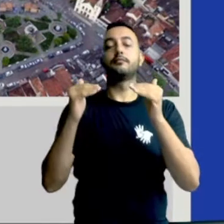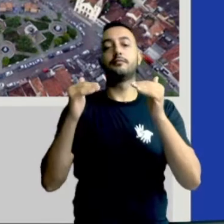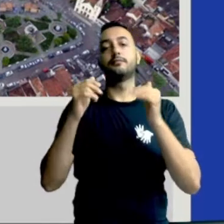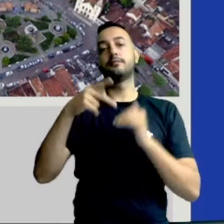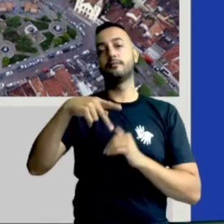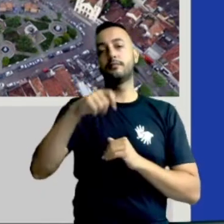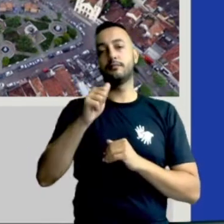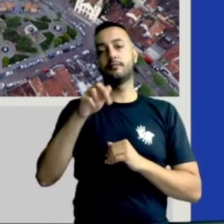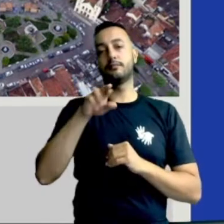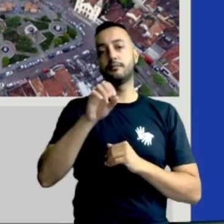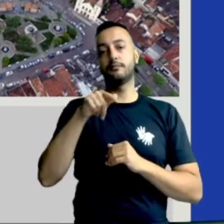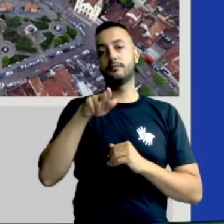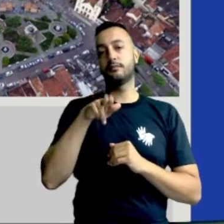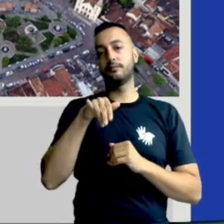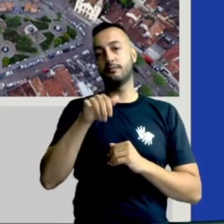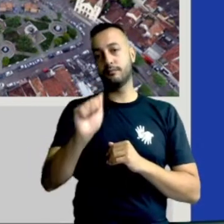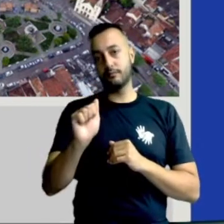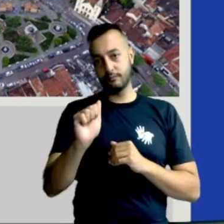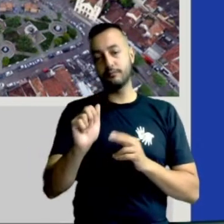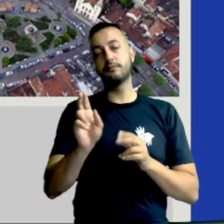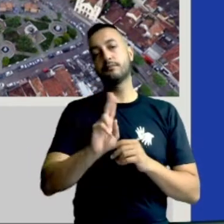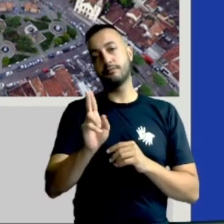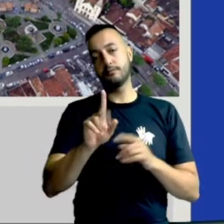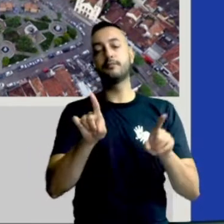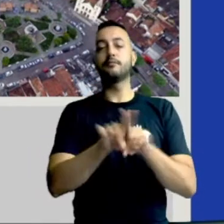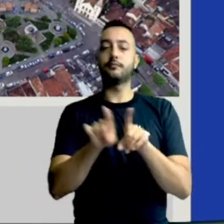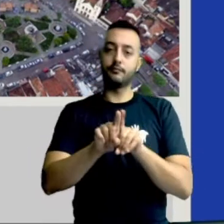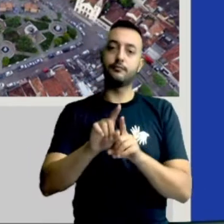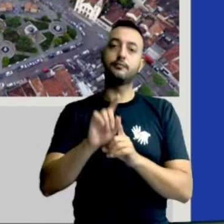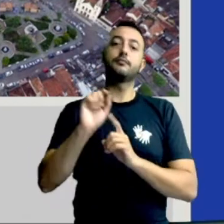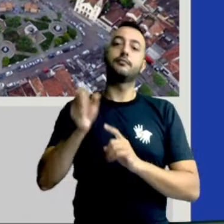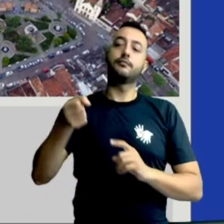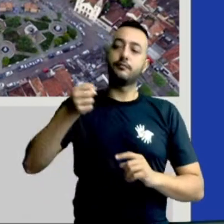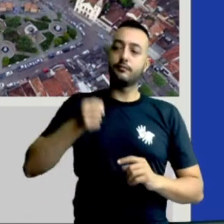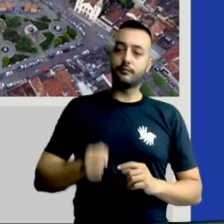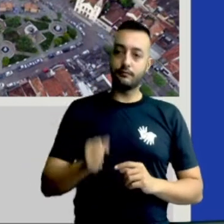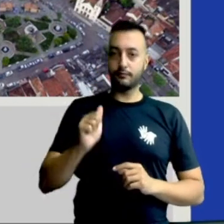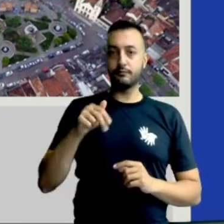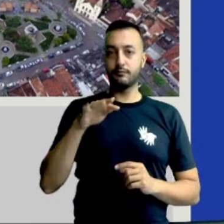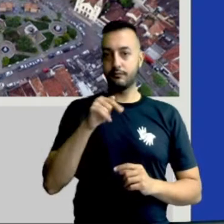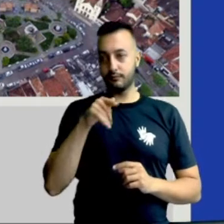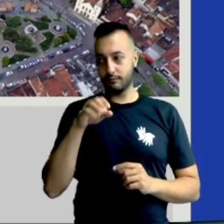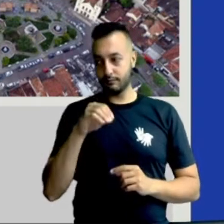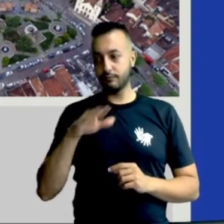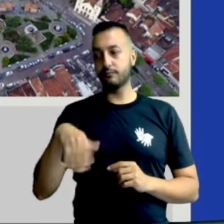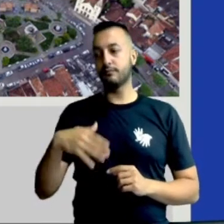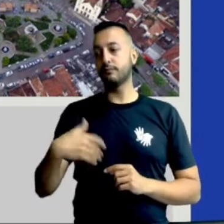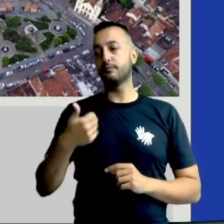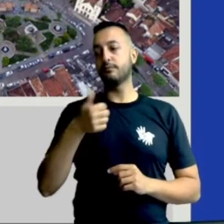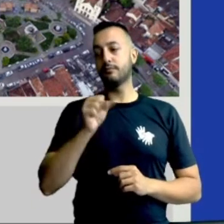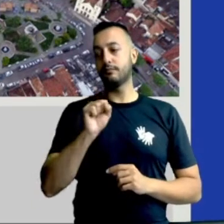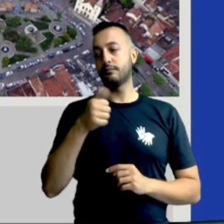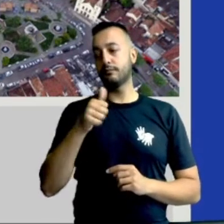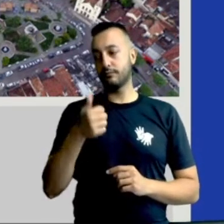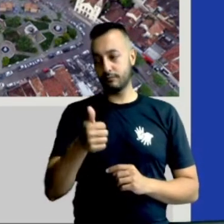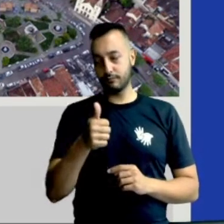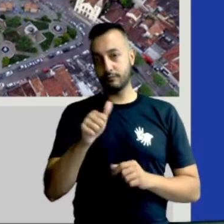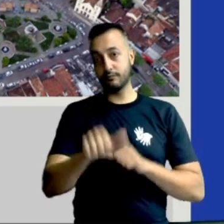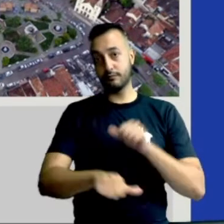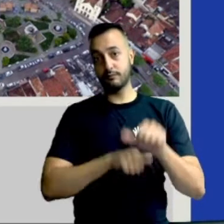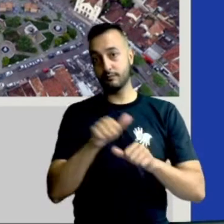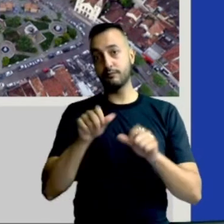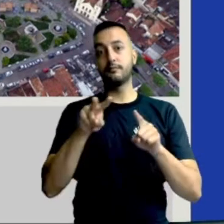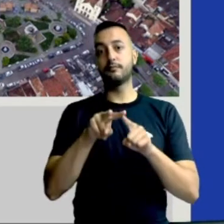paróquia, com a mesma invocação de Santo Antão. Em 1811, foi elevada à categoria de